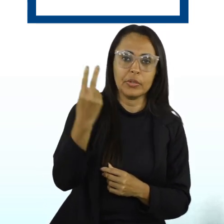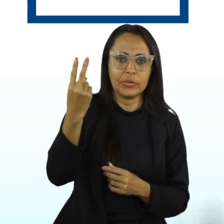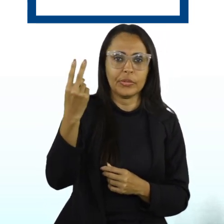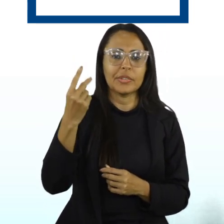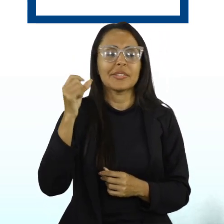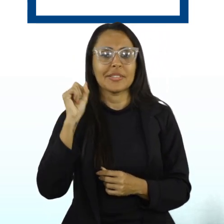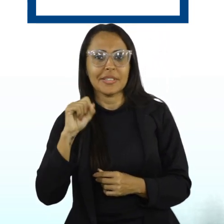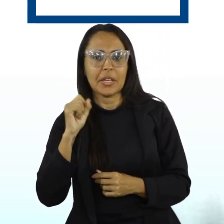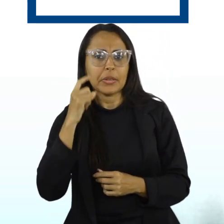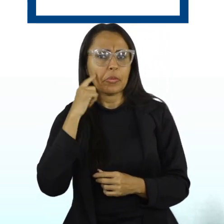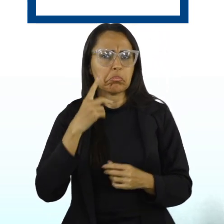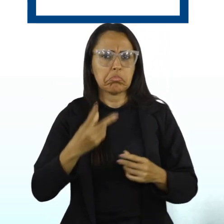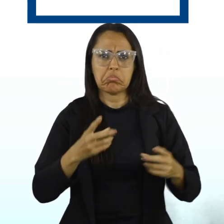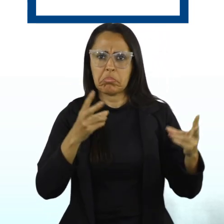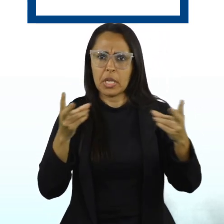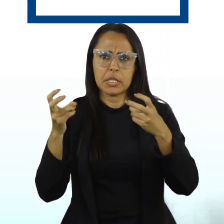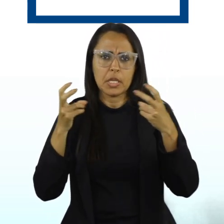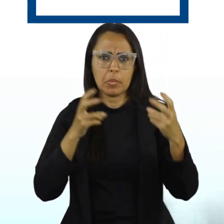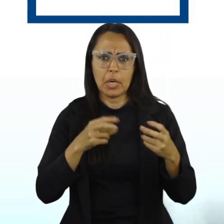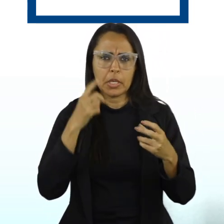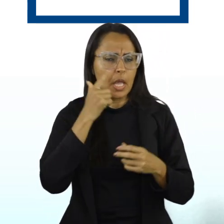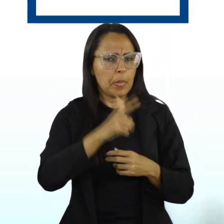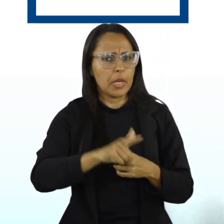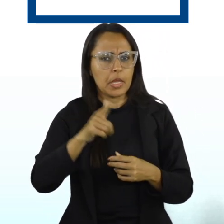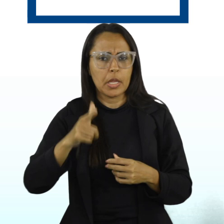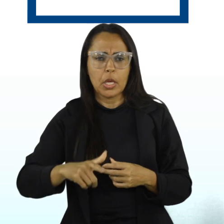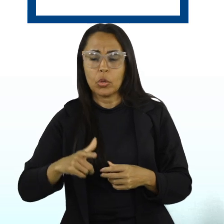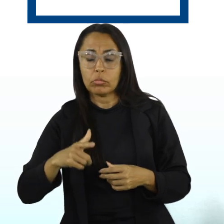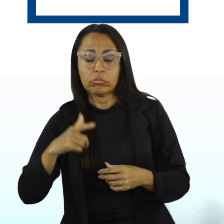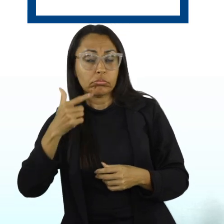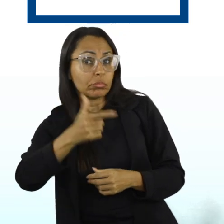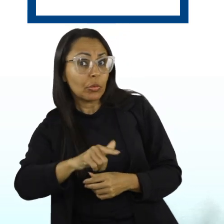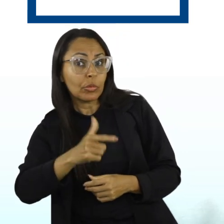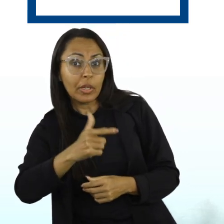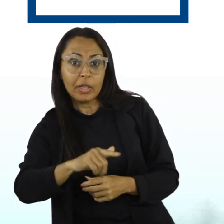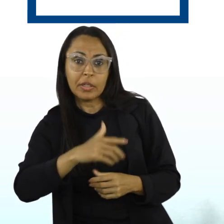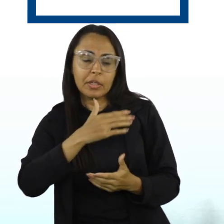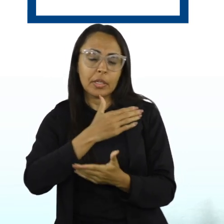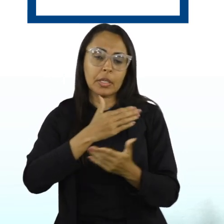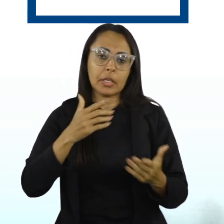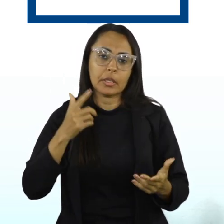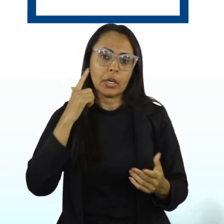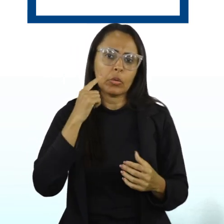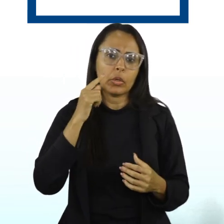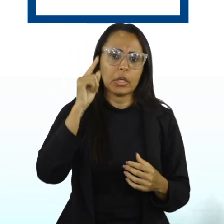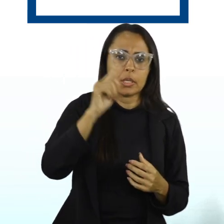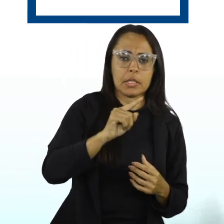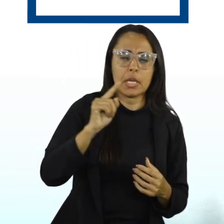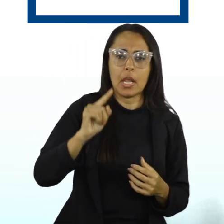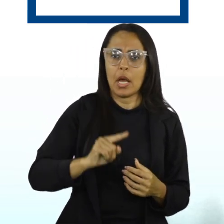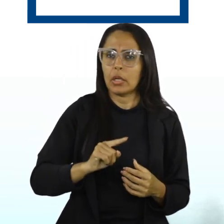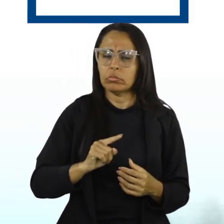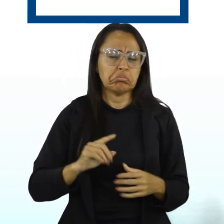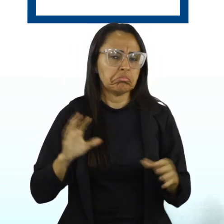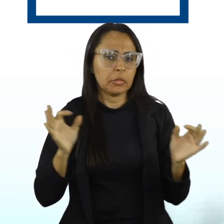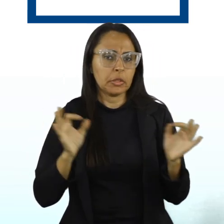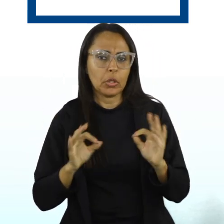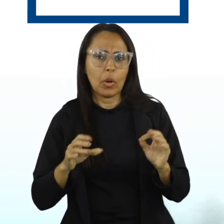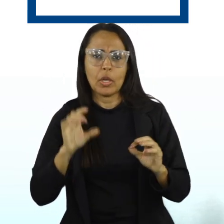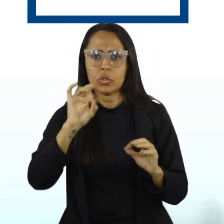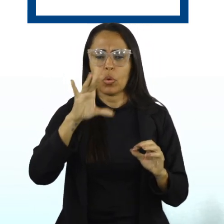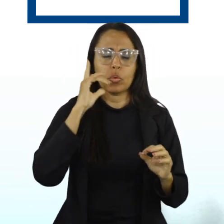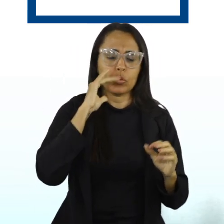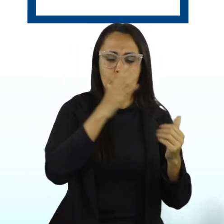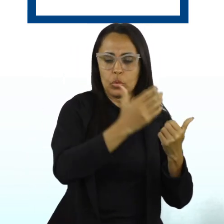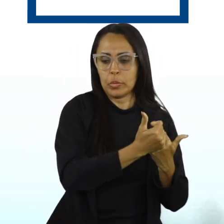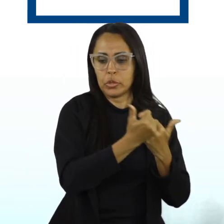ao igualar, perceba que não existe valor repetido nas três parcelas, então nenhum termo pode ser cancelado, e nós vamos apenas substituir os